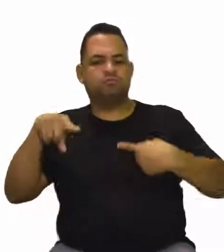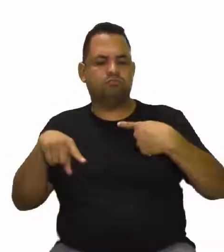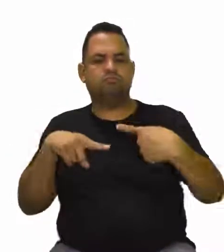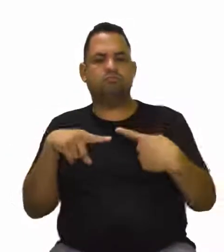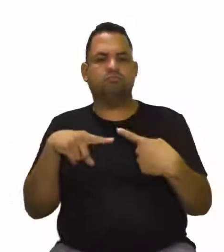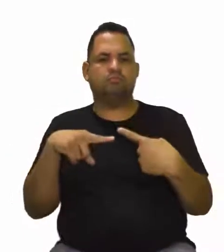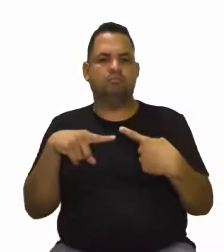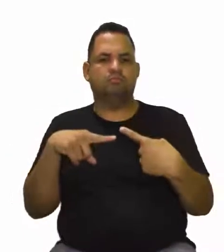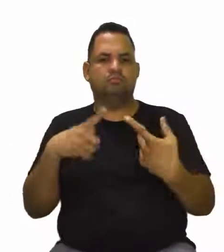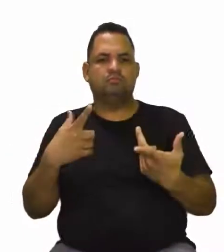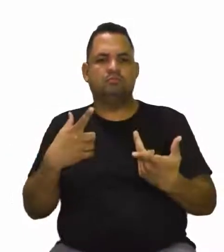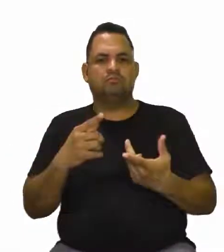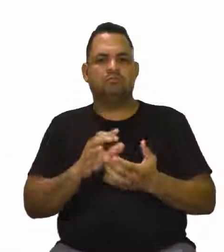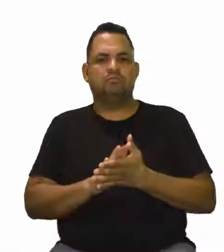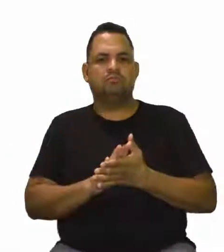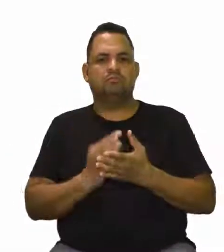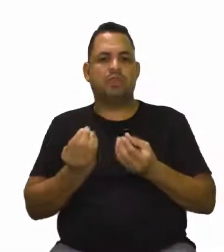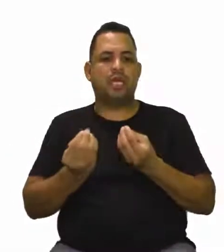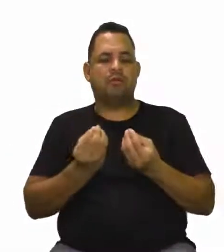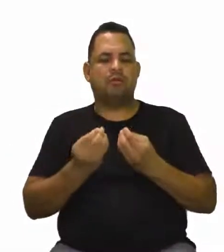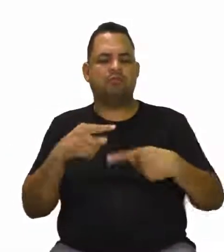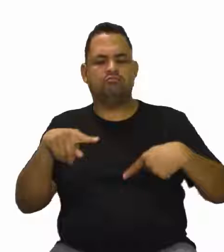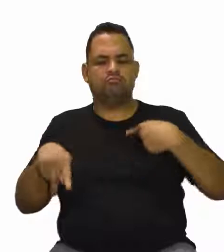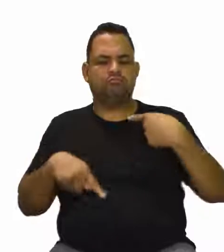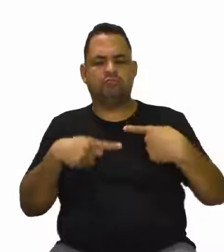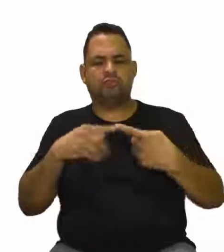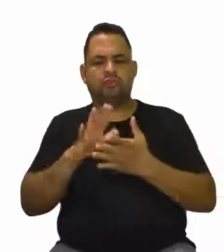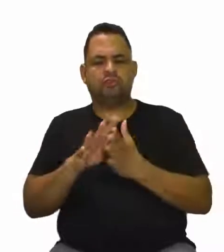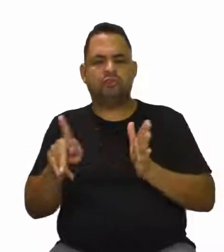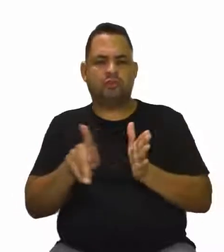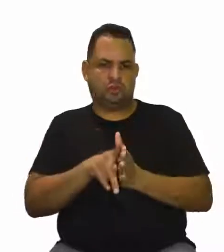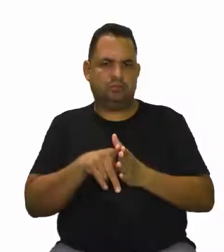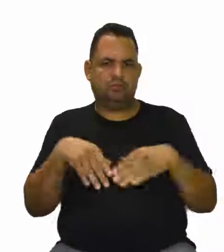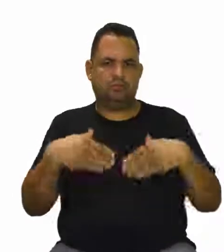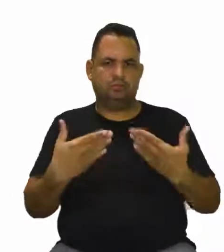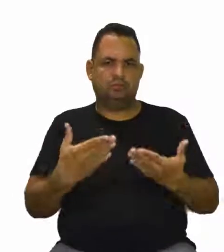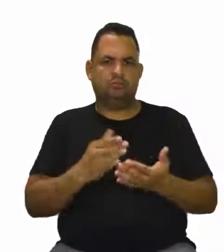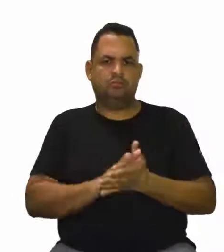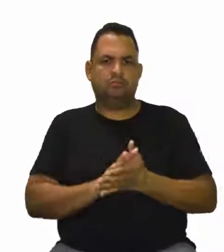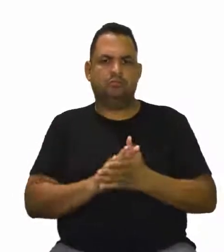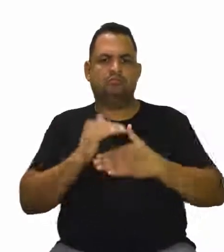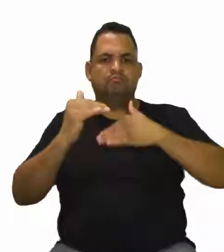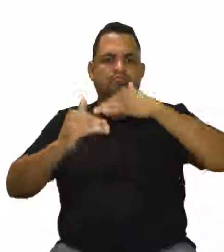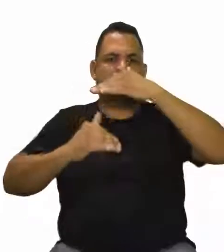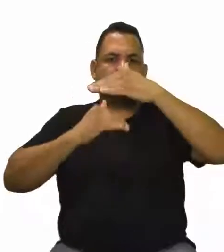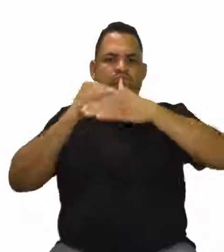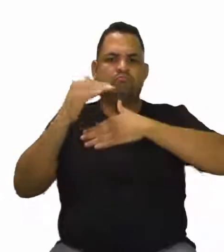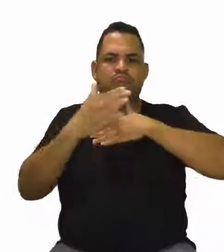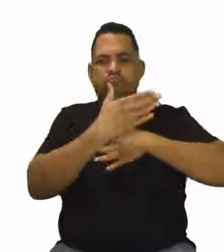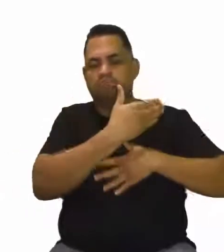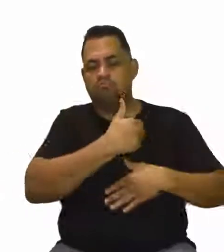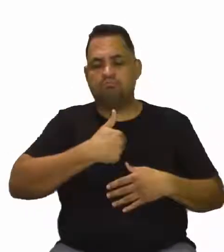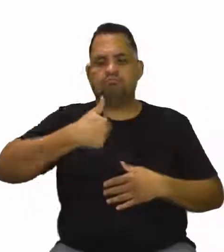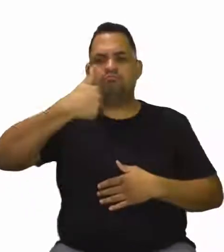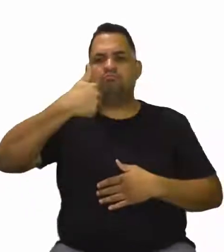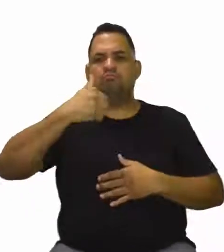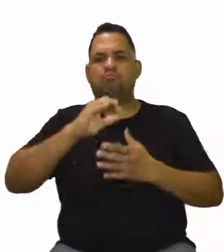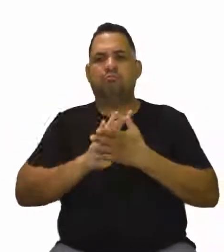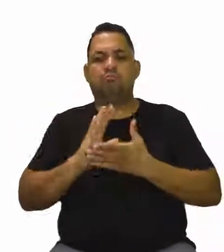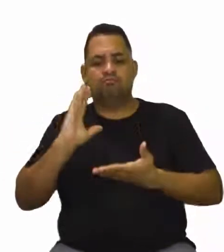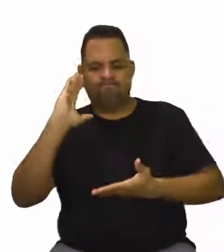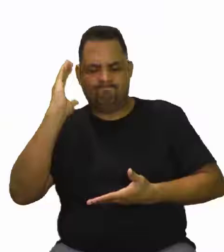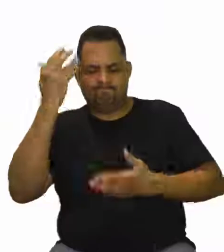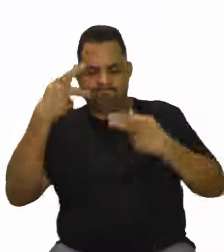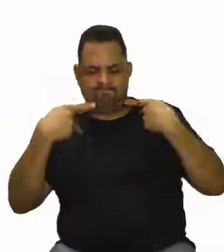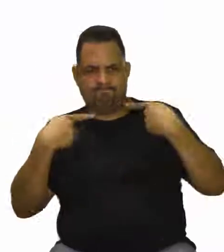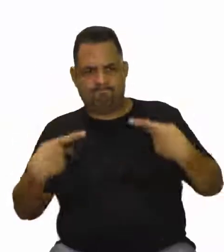tem ali uma função, uma finalidade, né? Que é desenvolver ou aprimorar